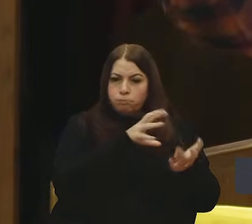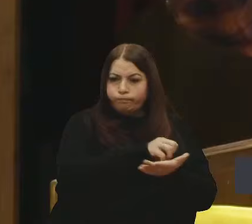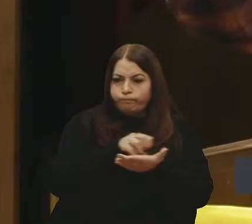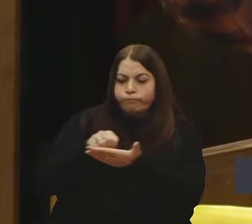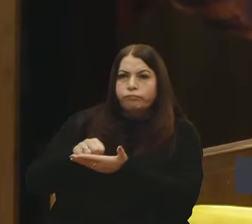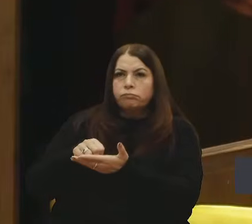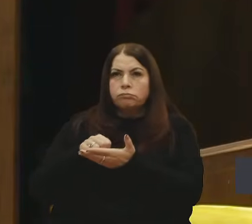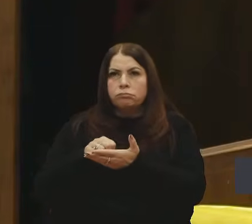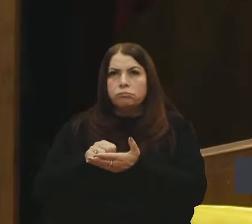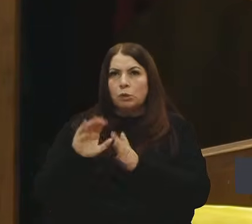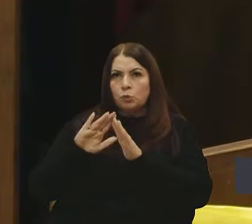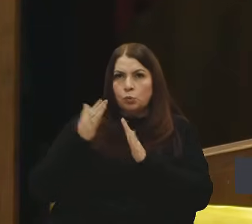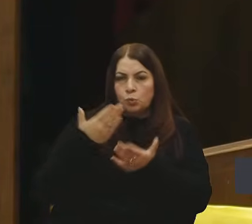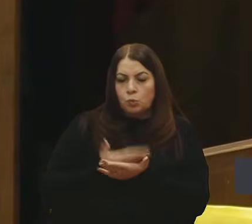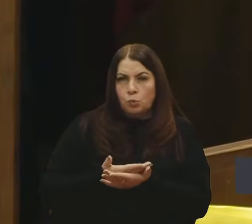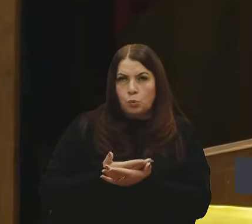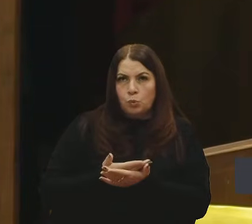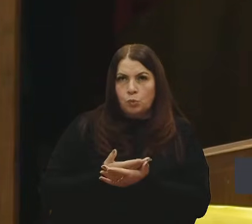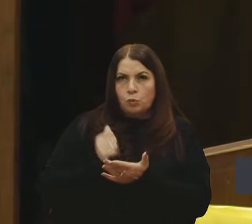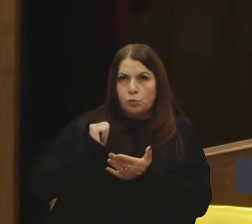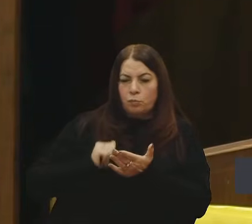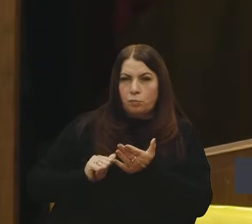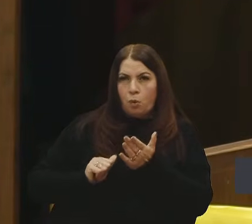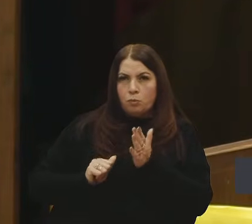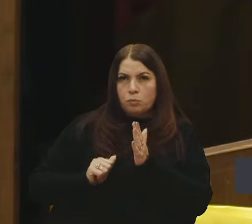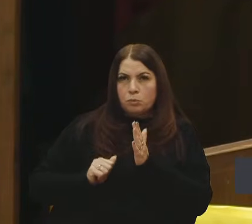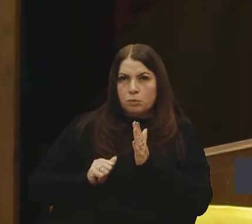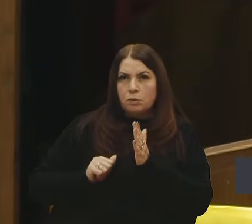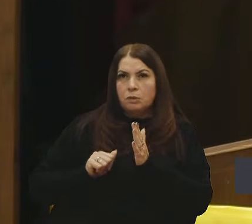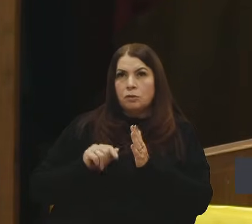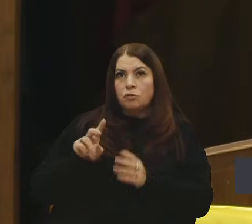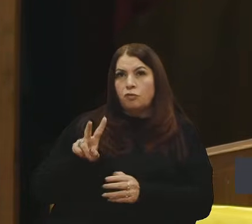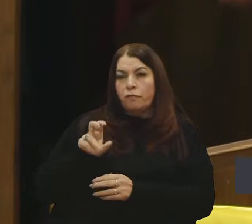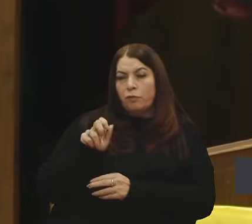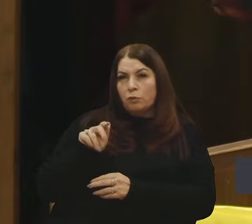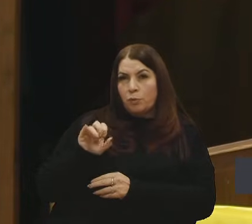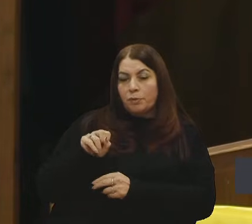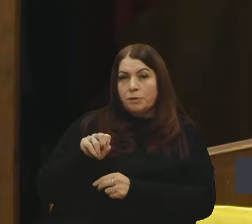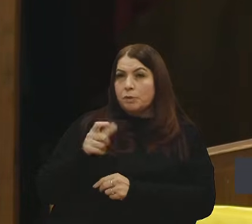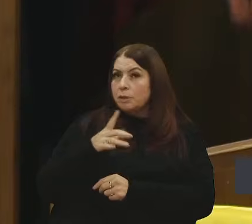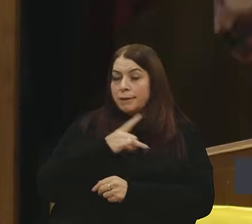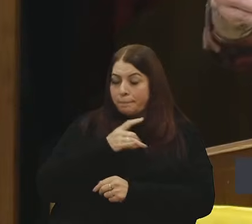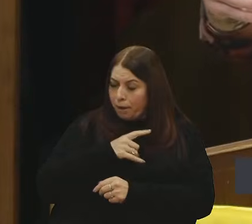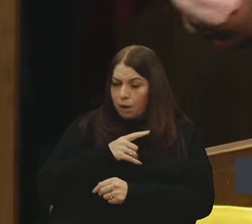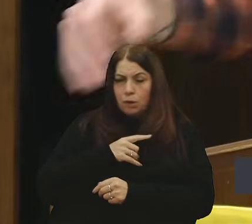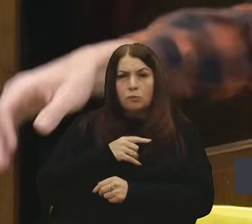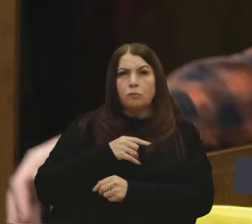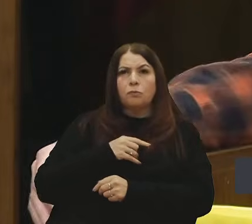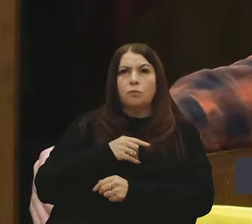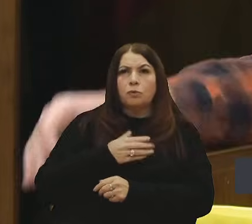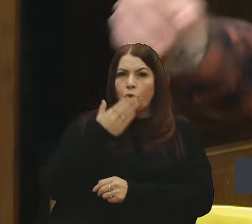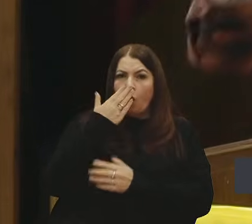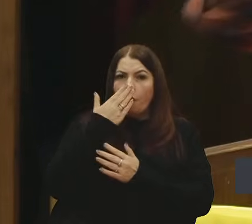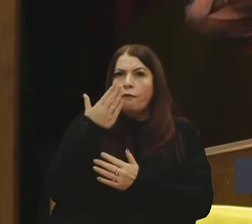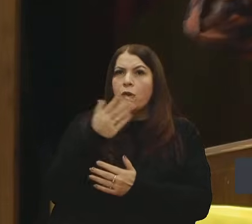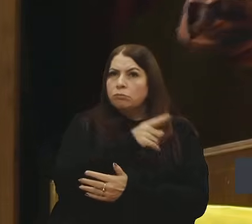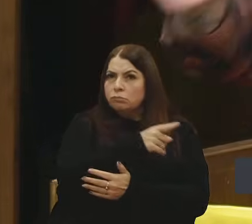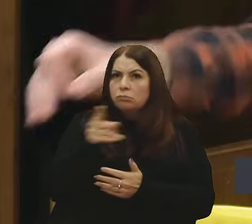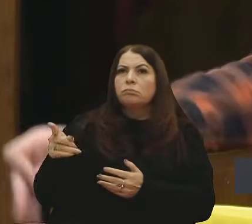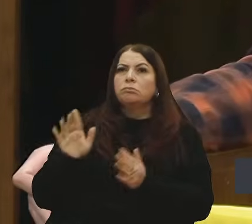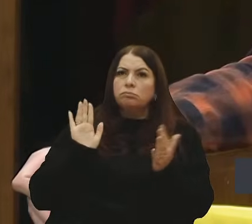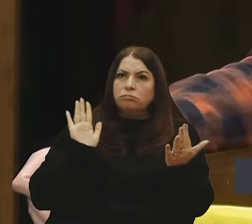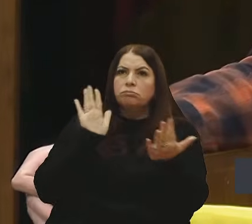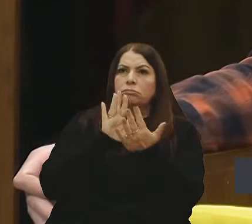de escolas, bolsa de valores e onde quer que seja, e sem medo do confronto. Isso é